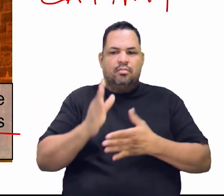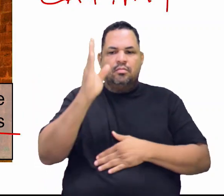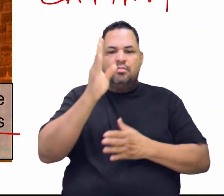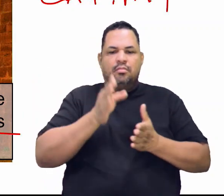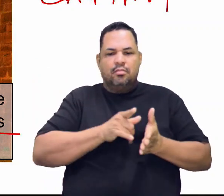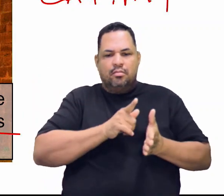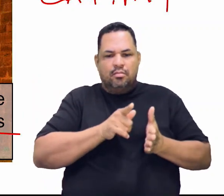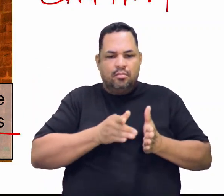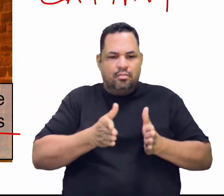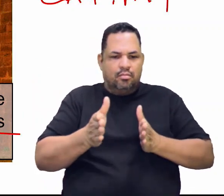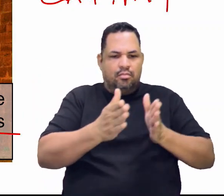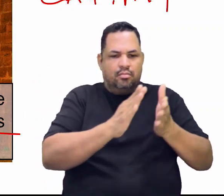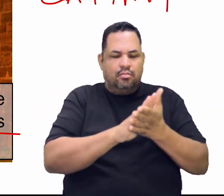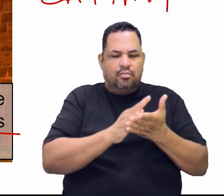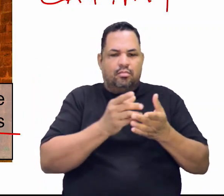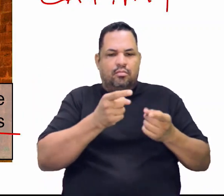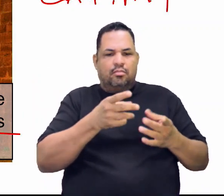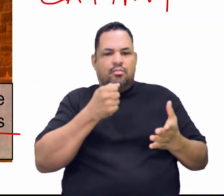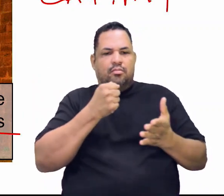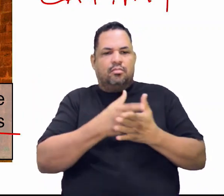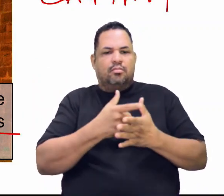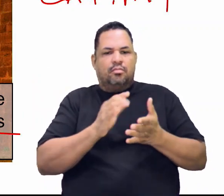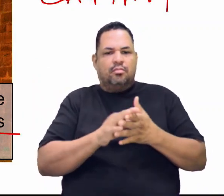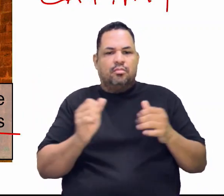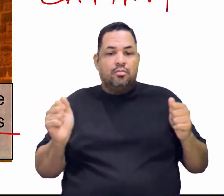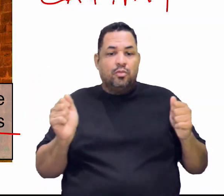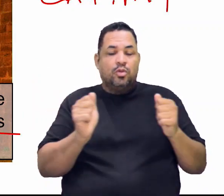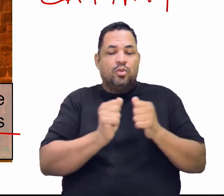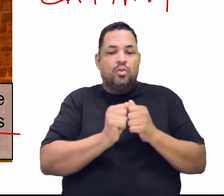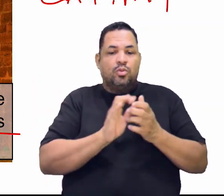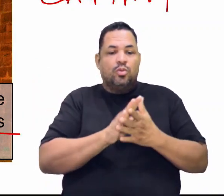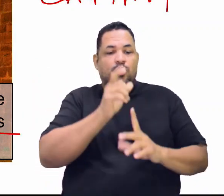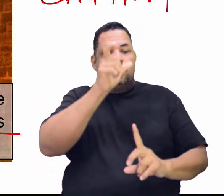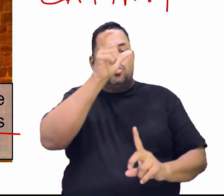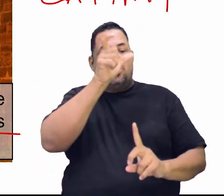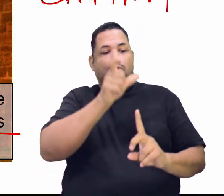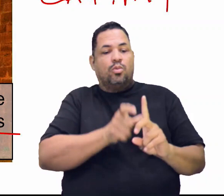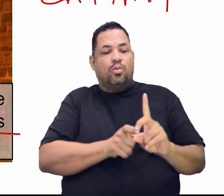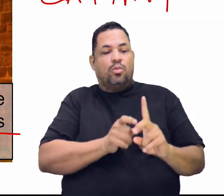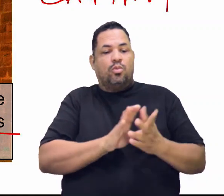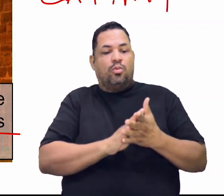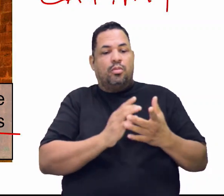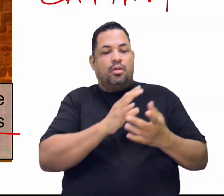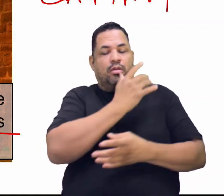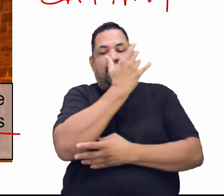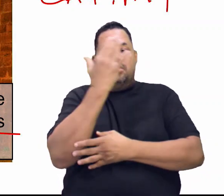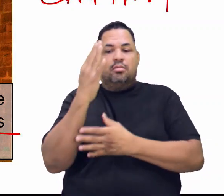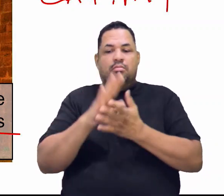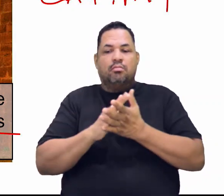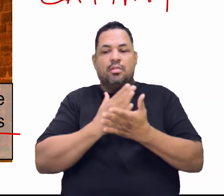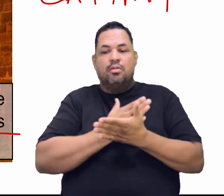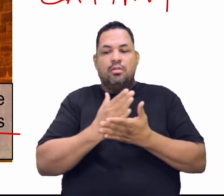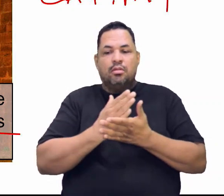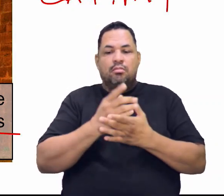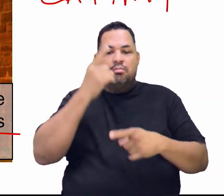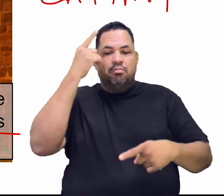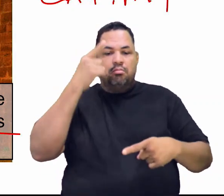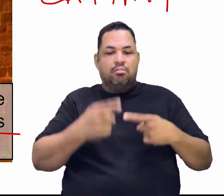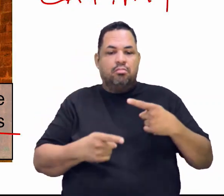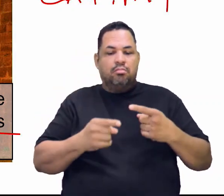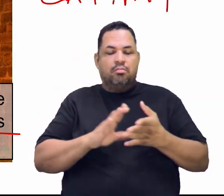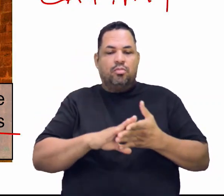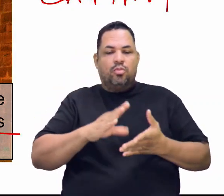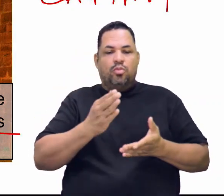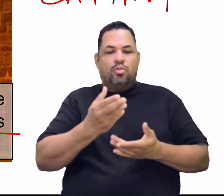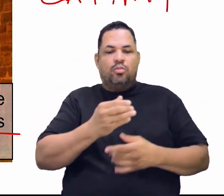nossos rios para comercializar diretamente com o caboclo, e era necessário, então, começar a proibir. E aí o